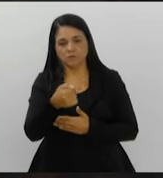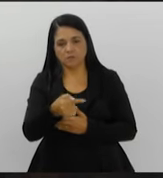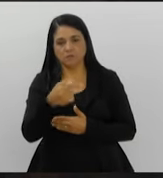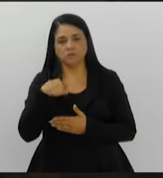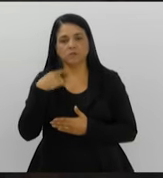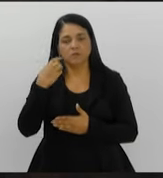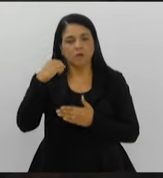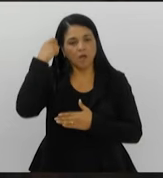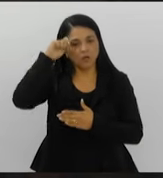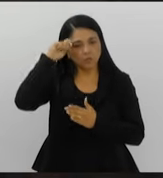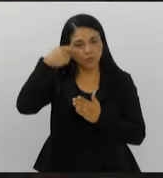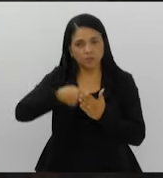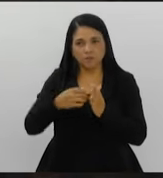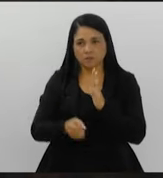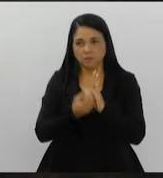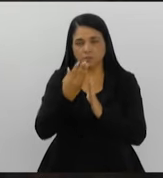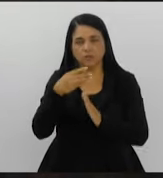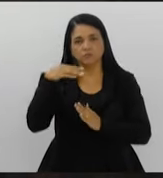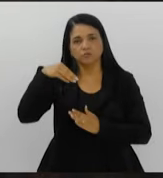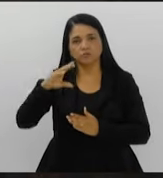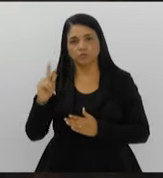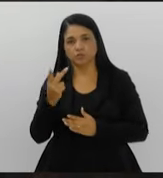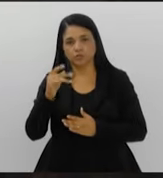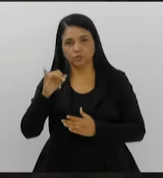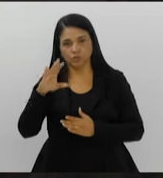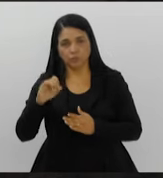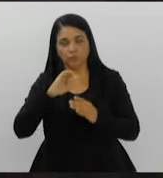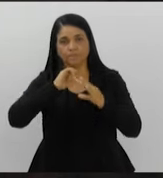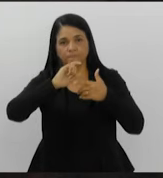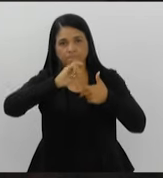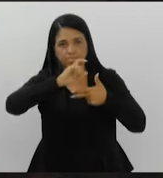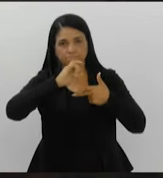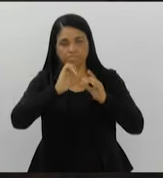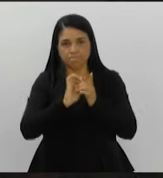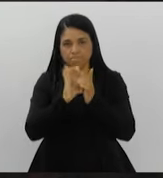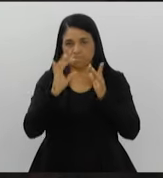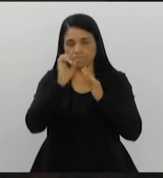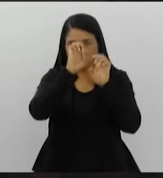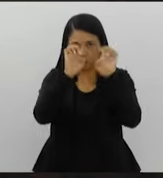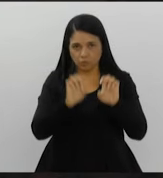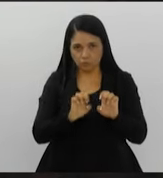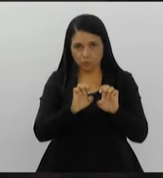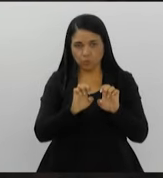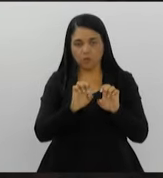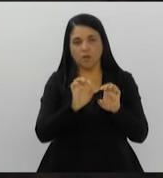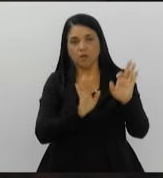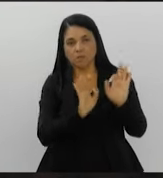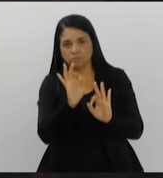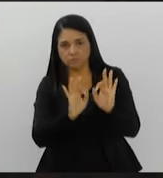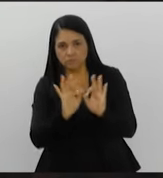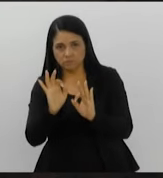Chico Machado, Felipe Soares, que fica o Poder Executivo autorizado a criar estrutura